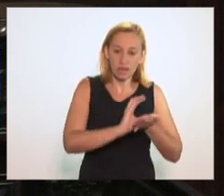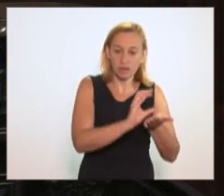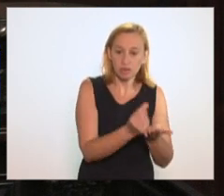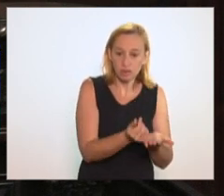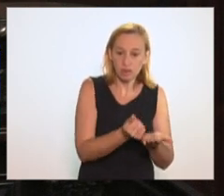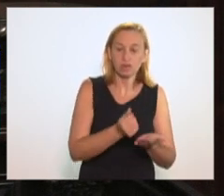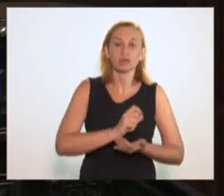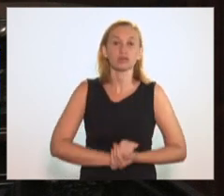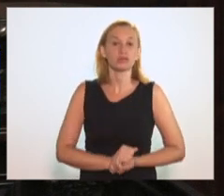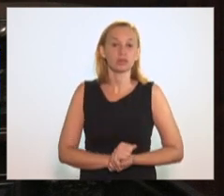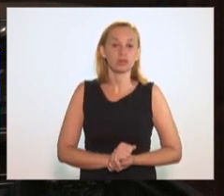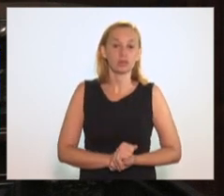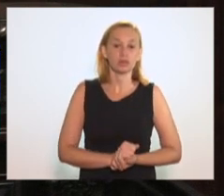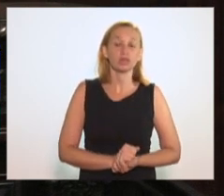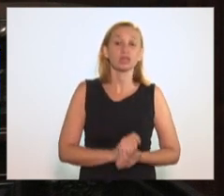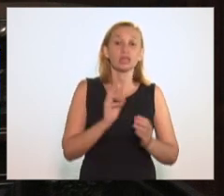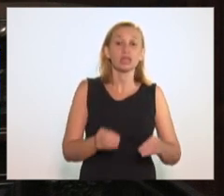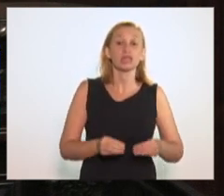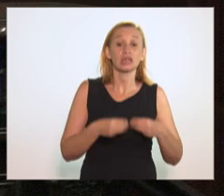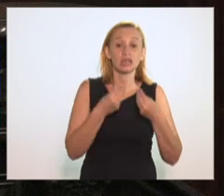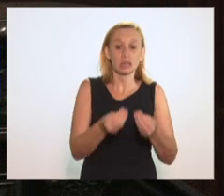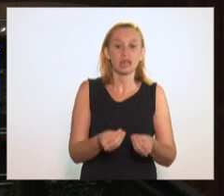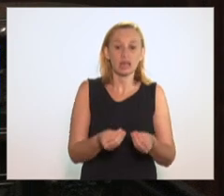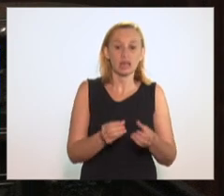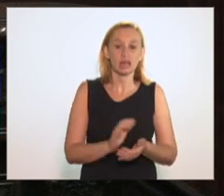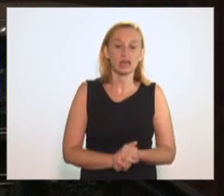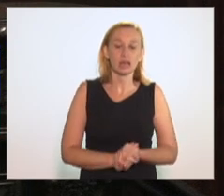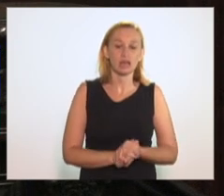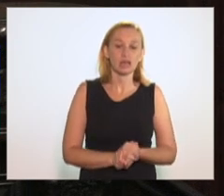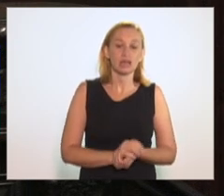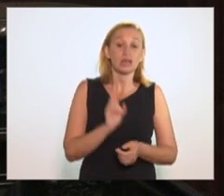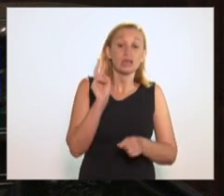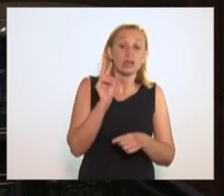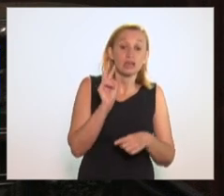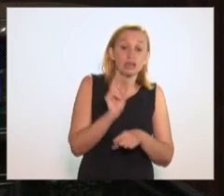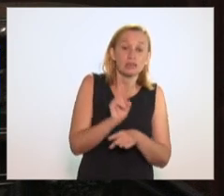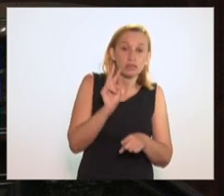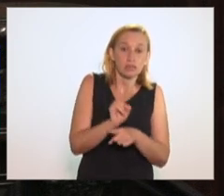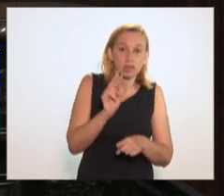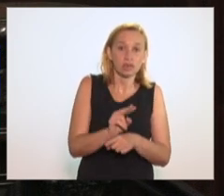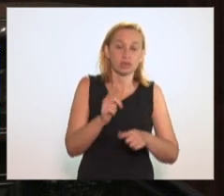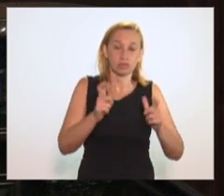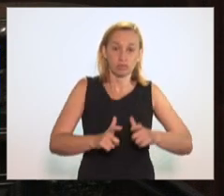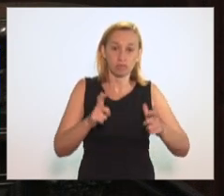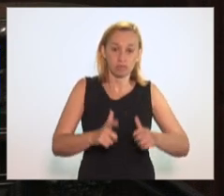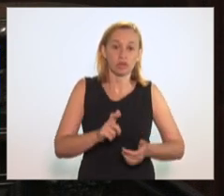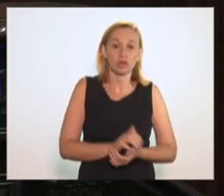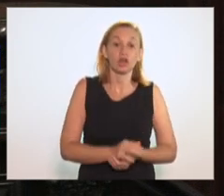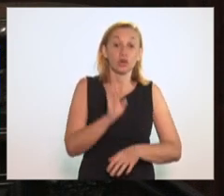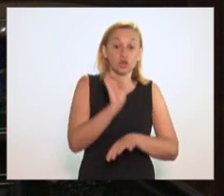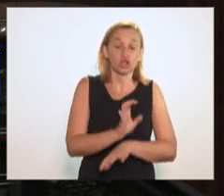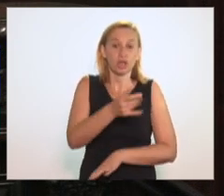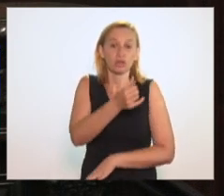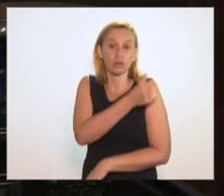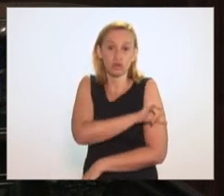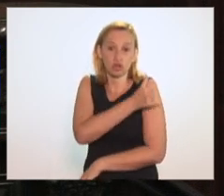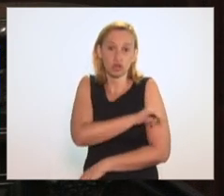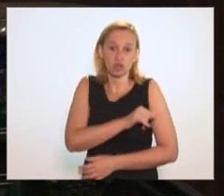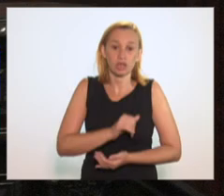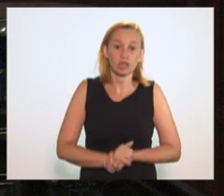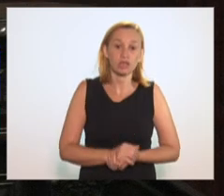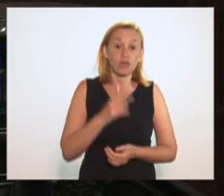dispositivo, que garante priorizar a compra de conteúdo local para que o Estado do Rio de Janeiro